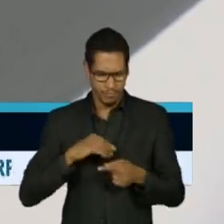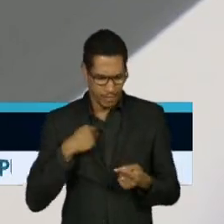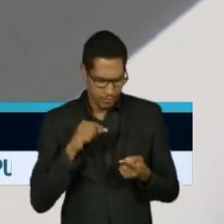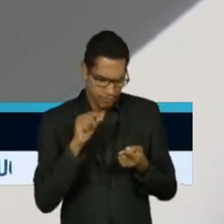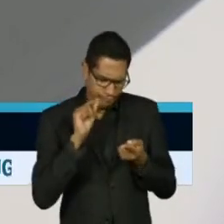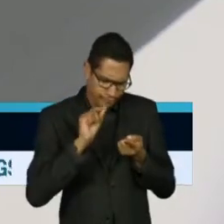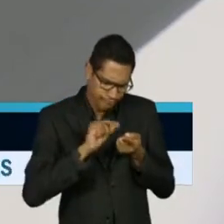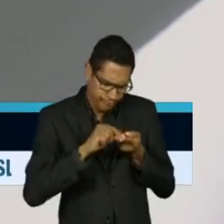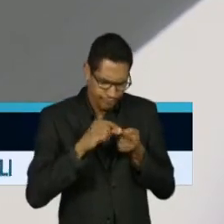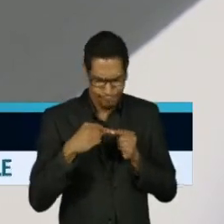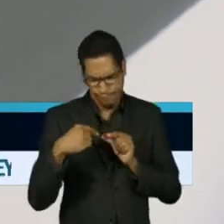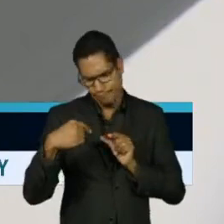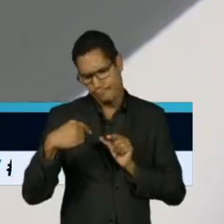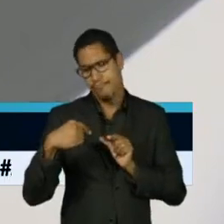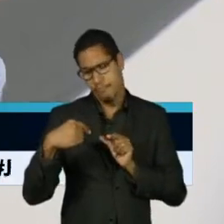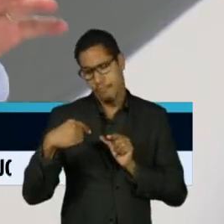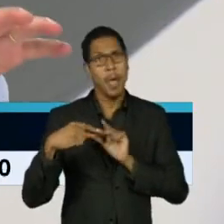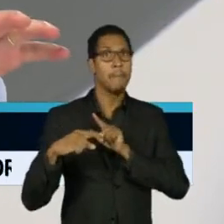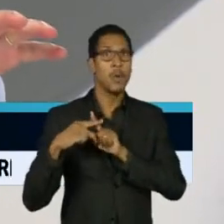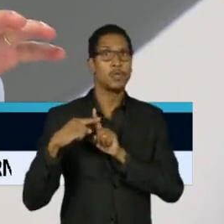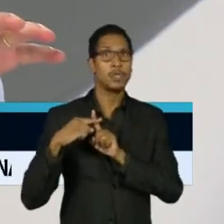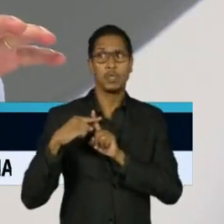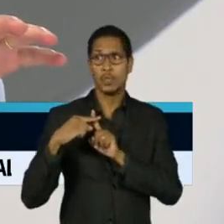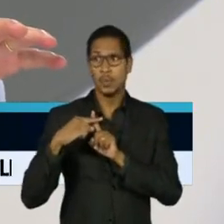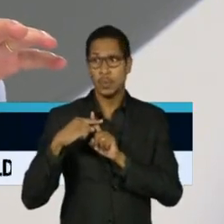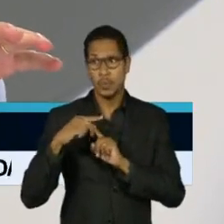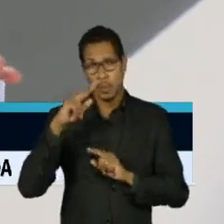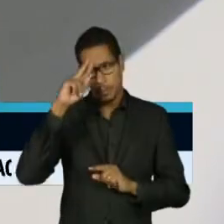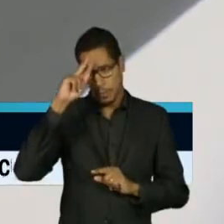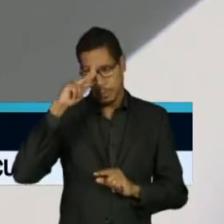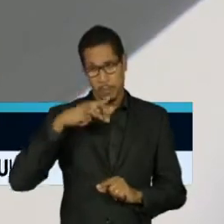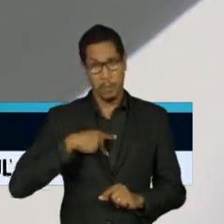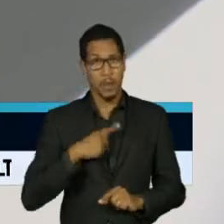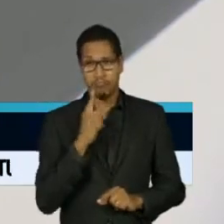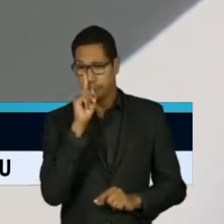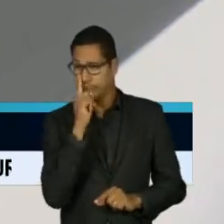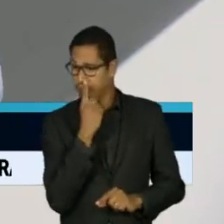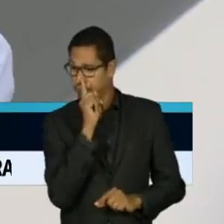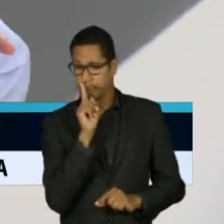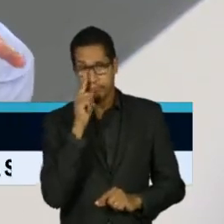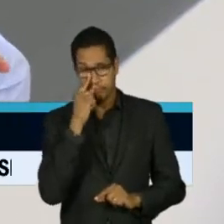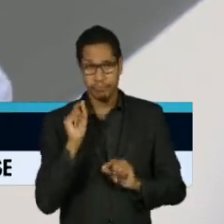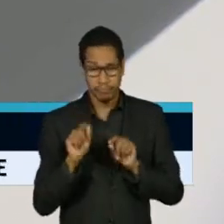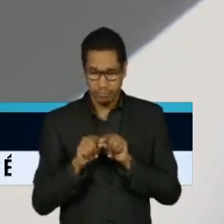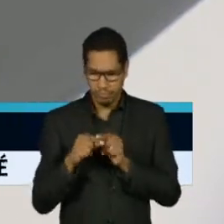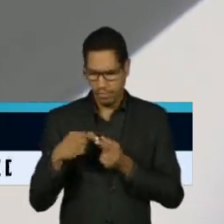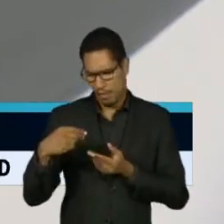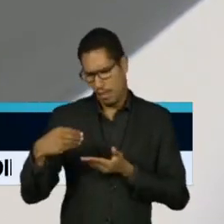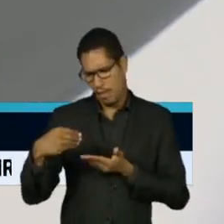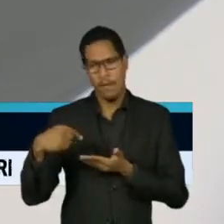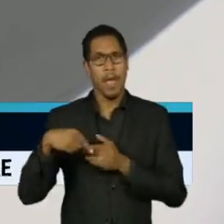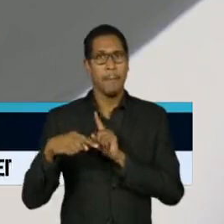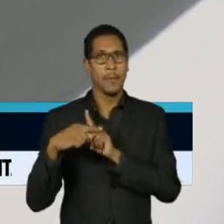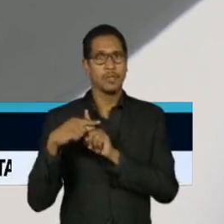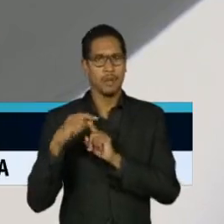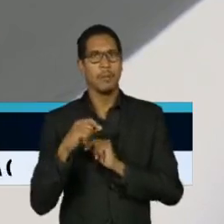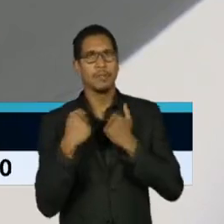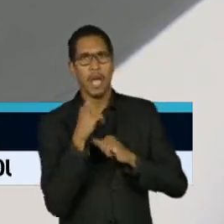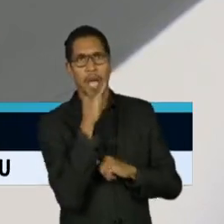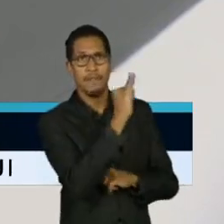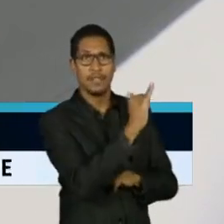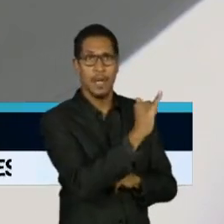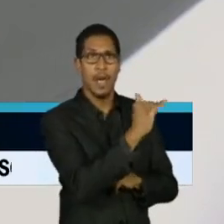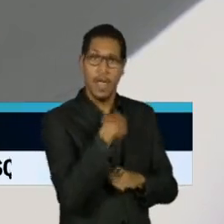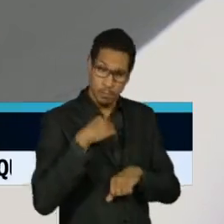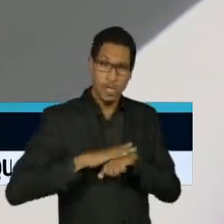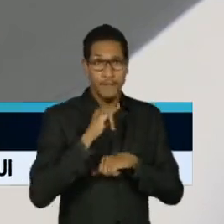Aí você tem que comunicar para a autoridade que você está positivo, porque a autoridade e a sociedade têm que saber